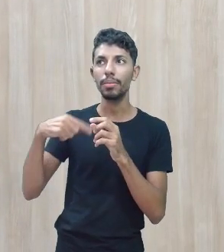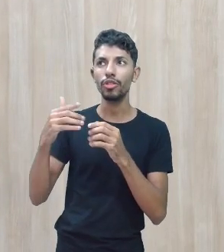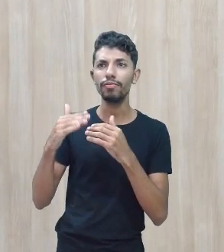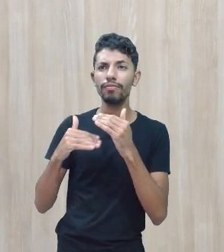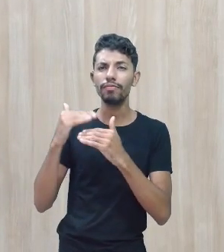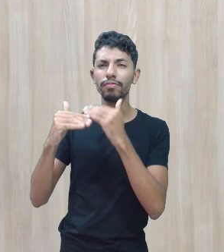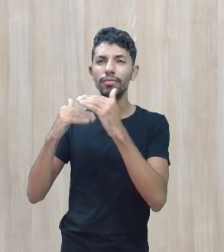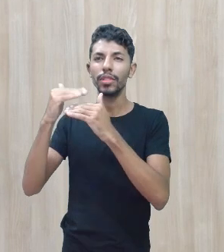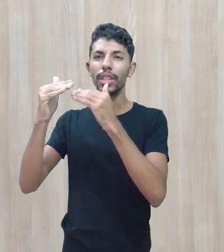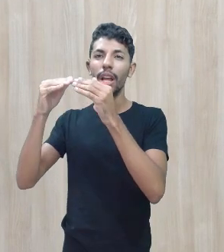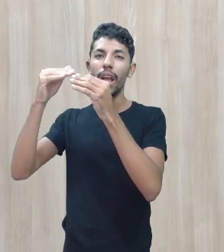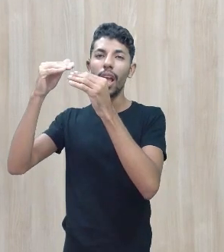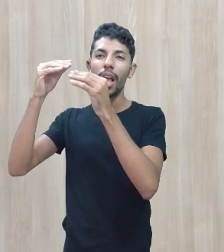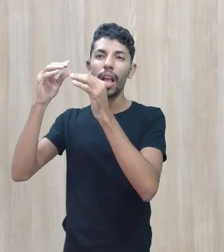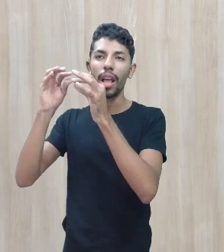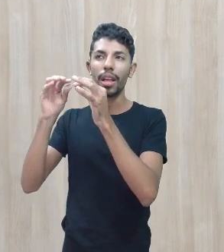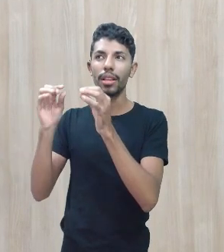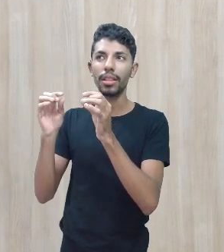tem o